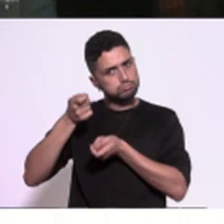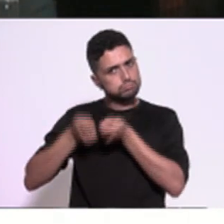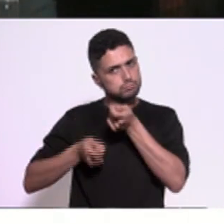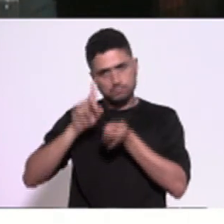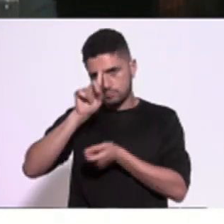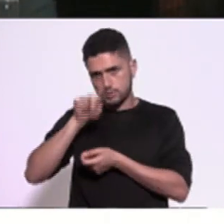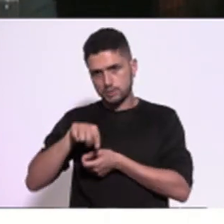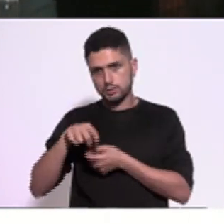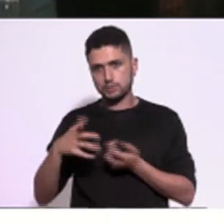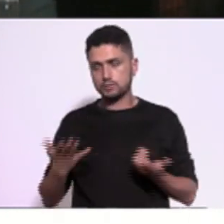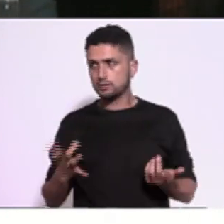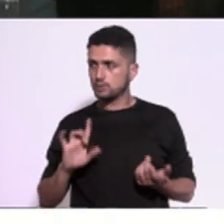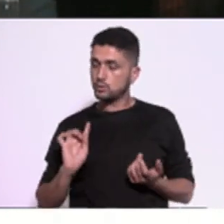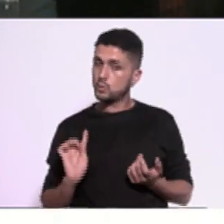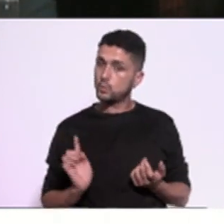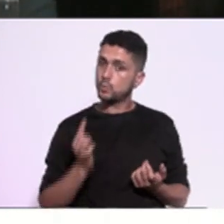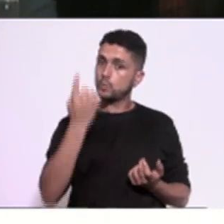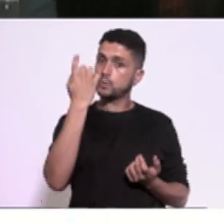Constituição única,